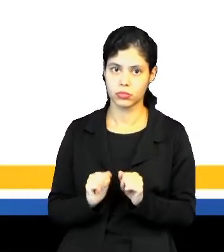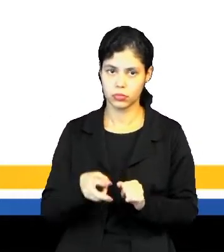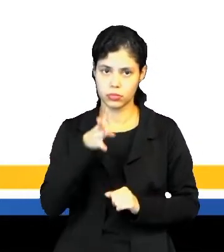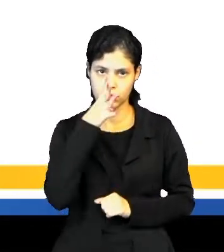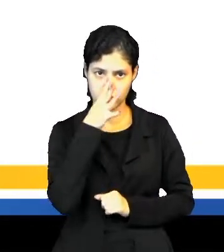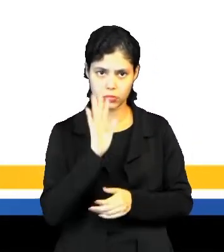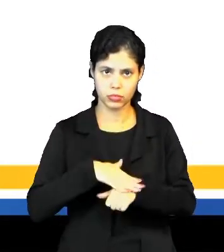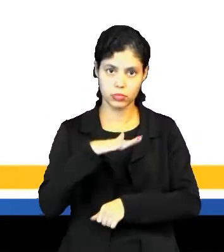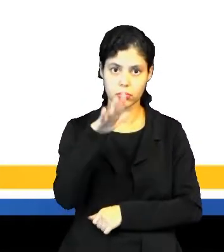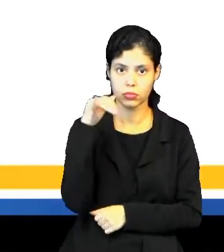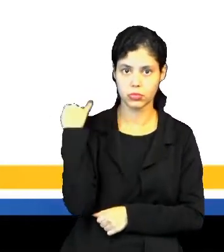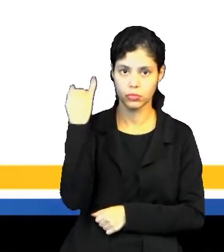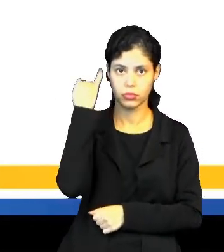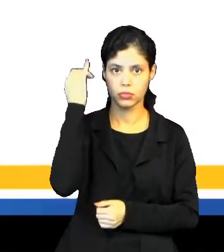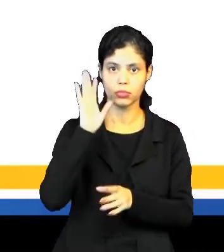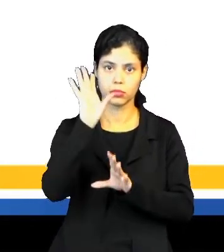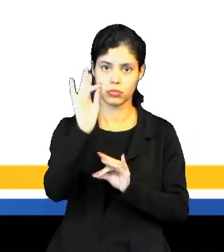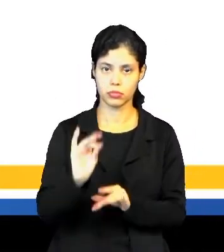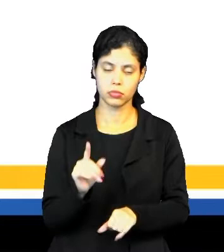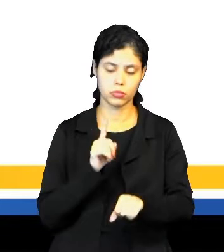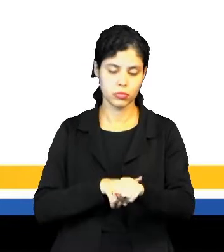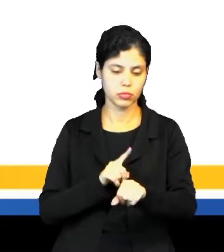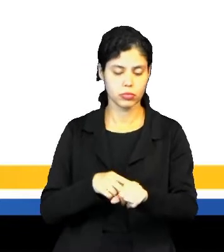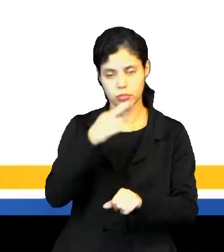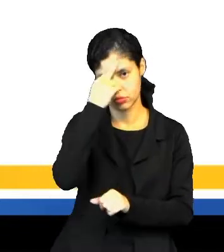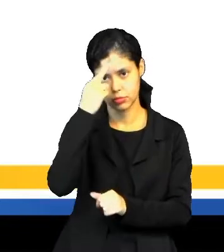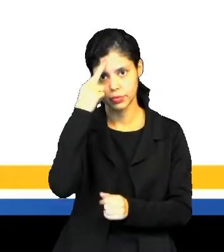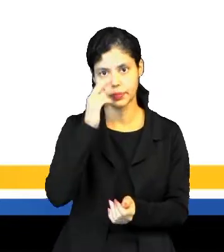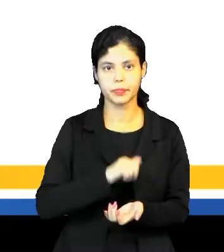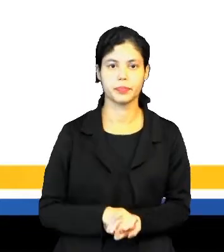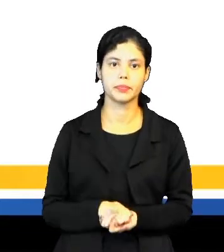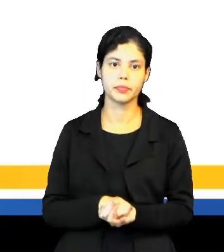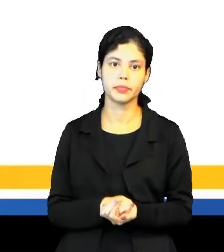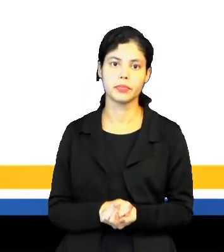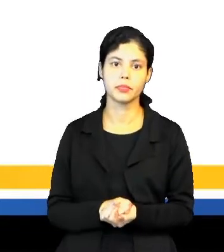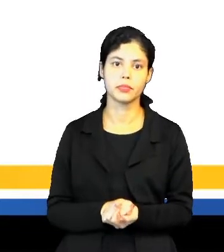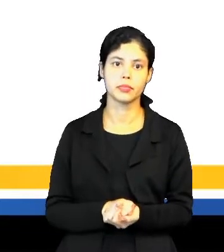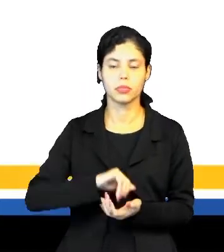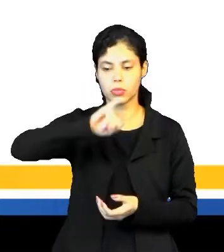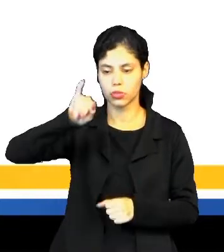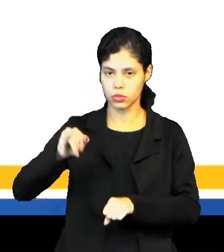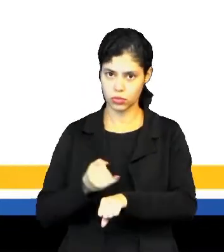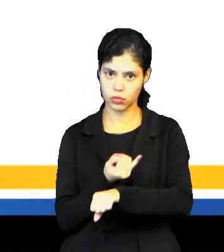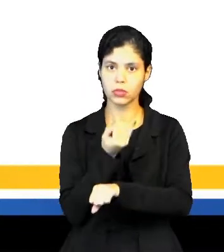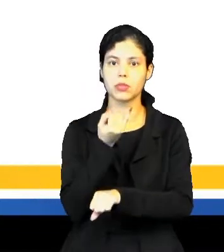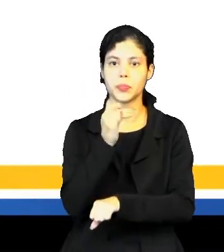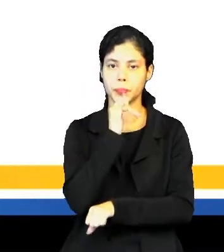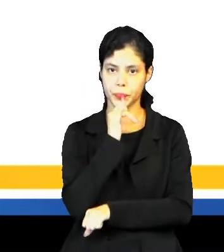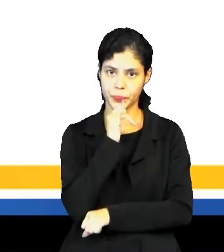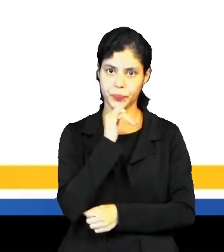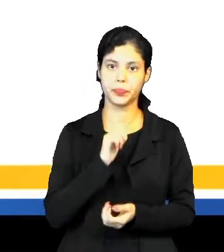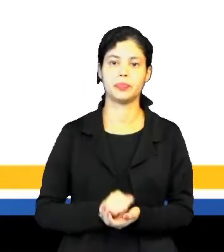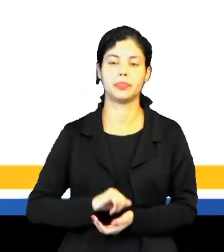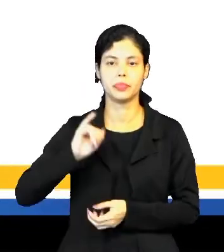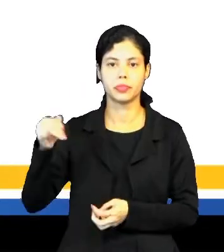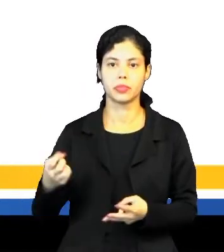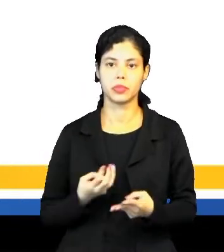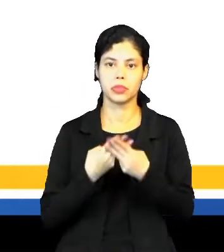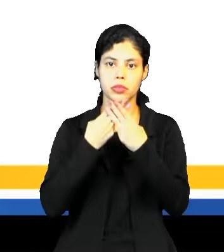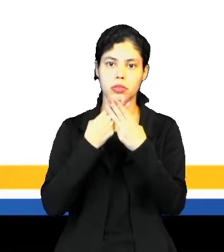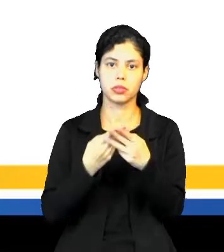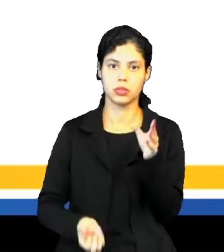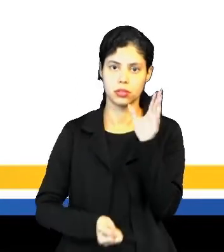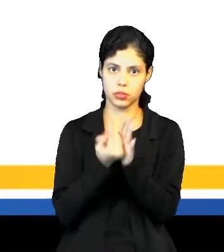ser um dos aspectos mais importantes para a contagem do tempo na história. Os judeus, por exemplo, contam o tempo com base